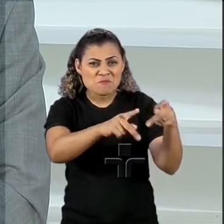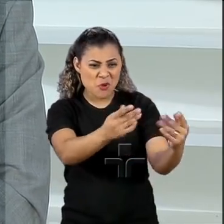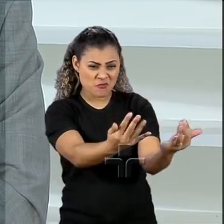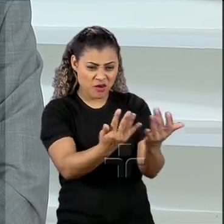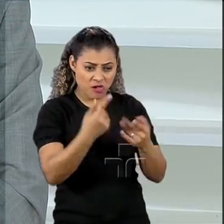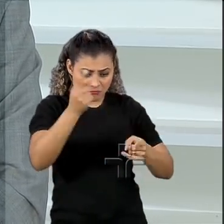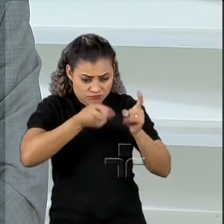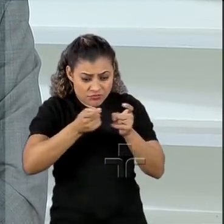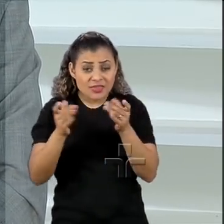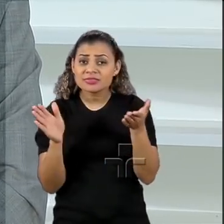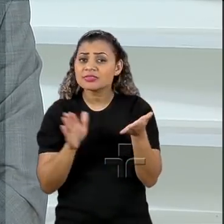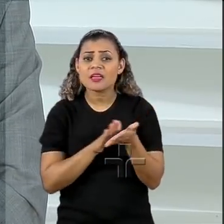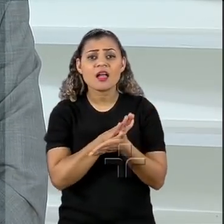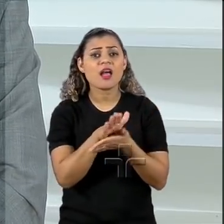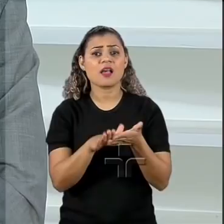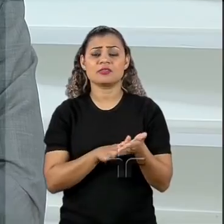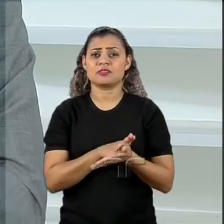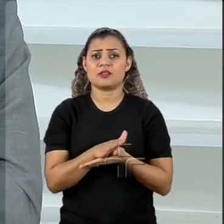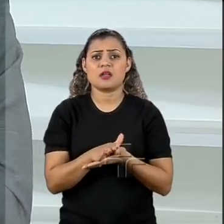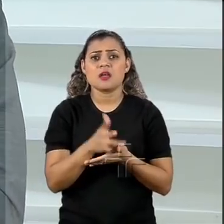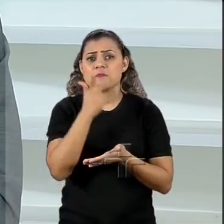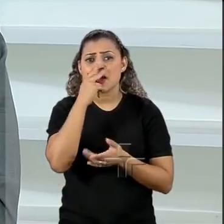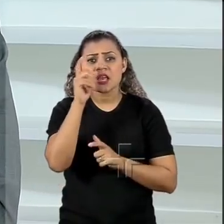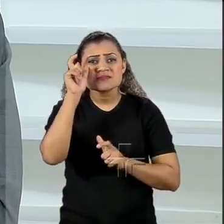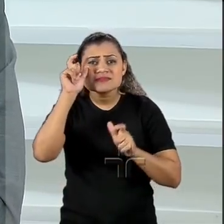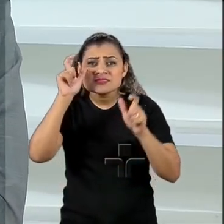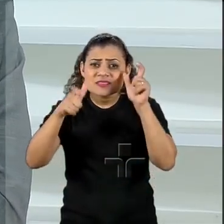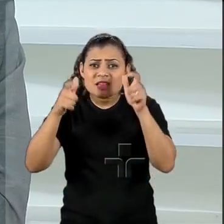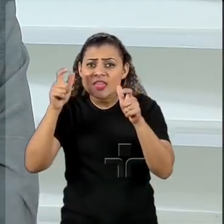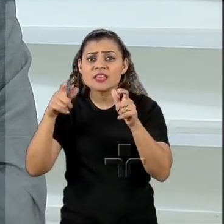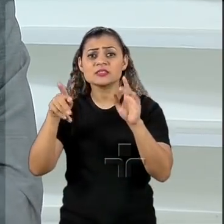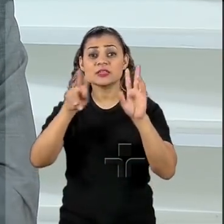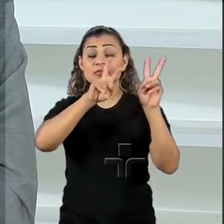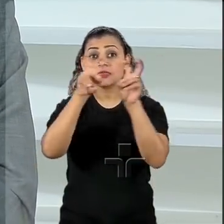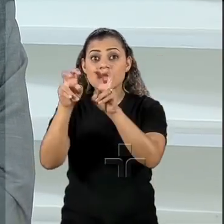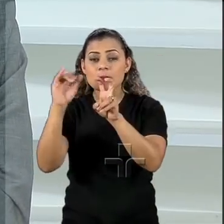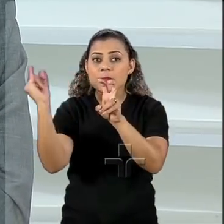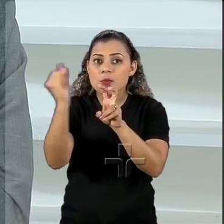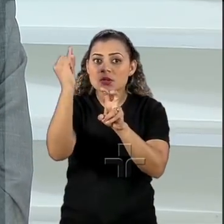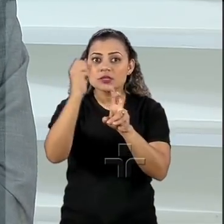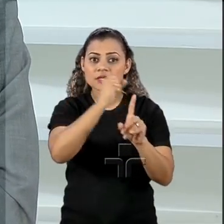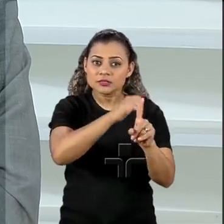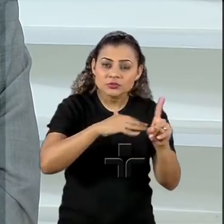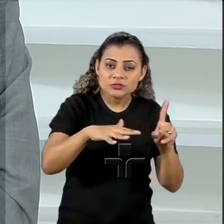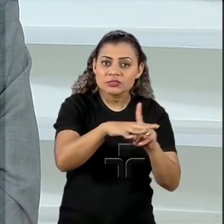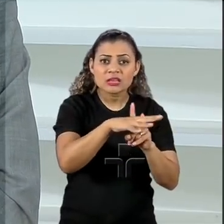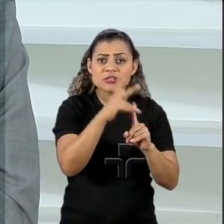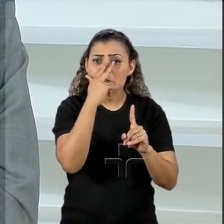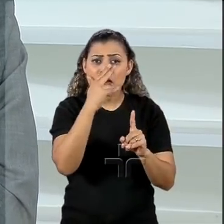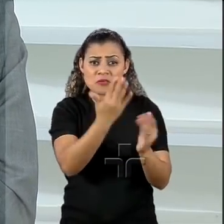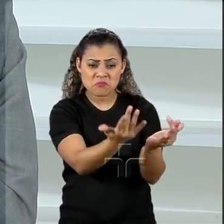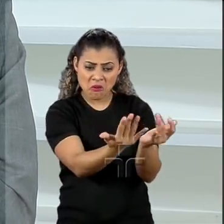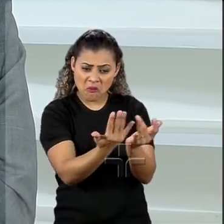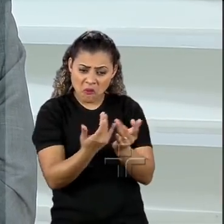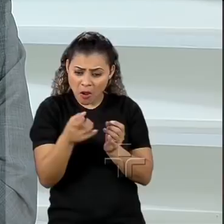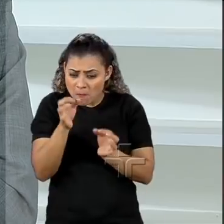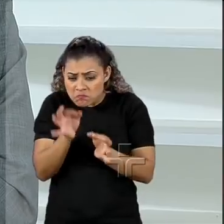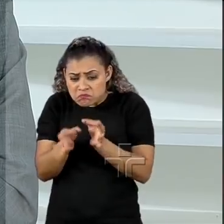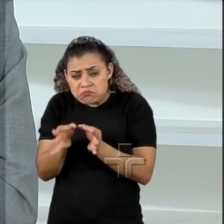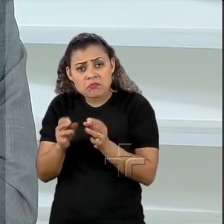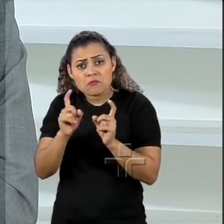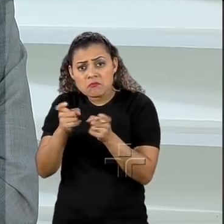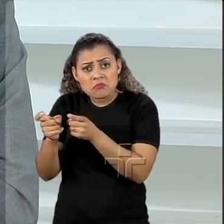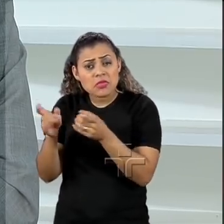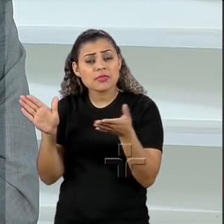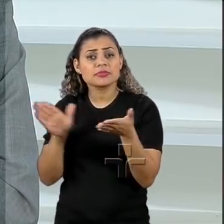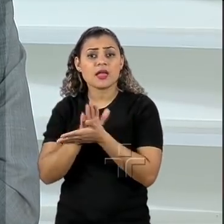Supremo, muitas vezes, a manifestar posições sobre temas de interesse da sociedade que não foram devidamente tratados pelo Legislativo,